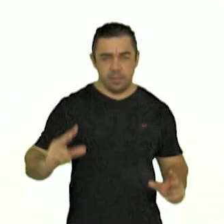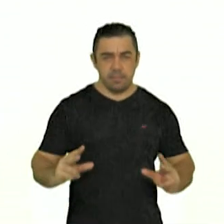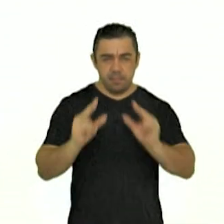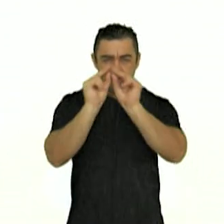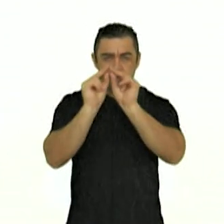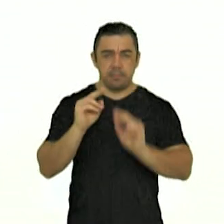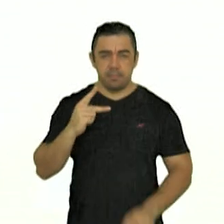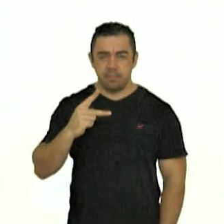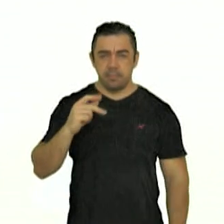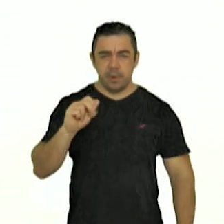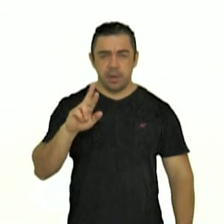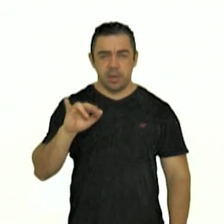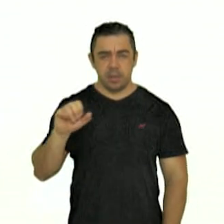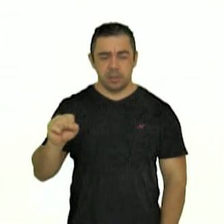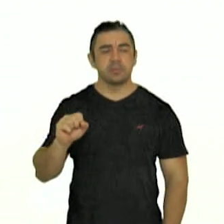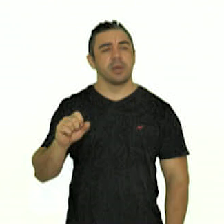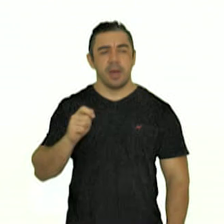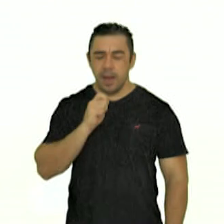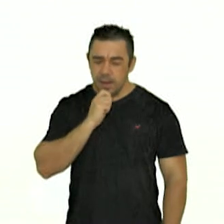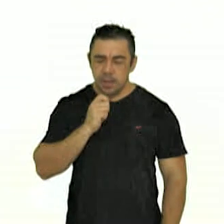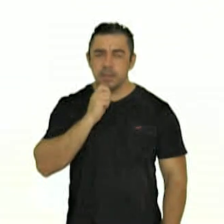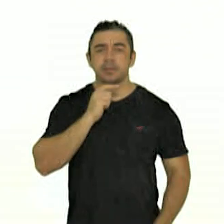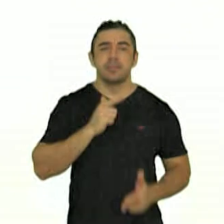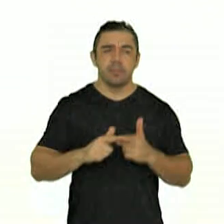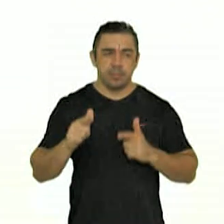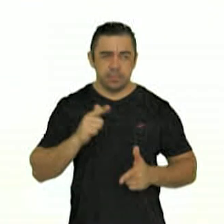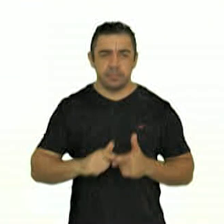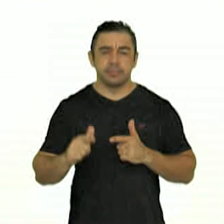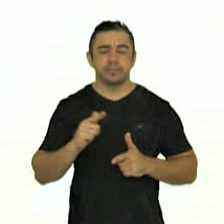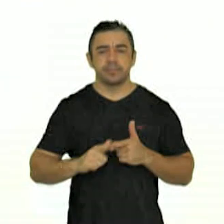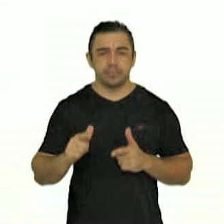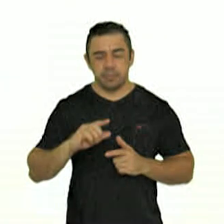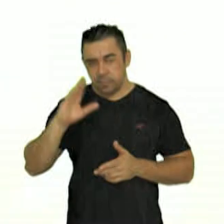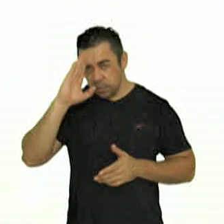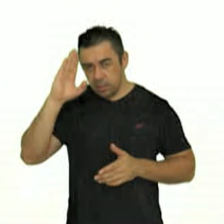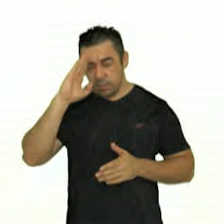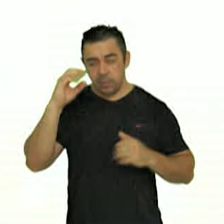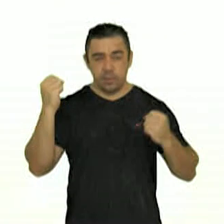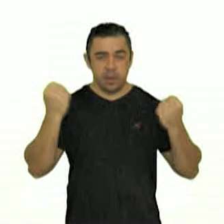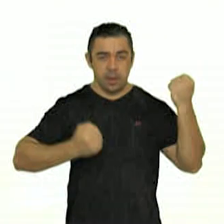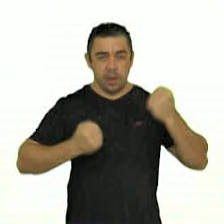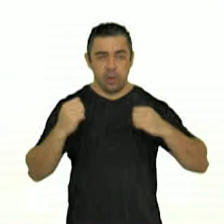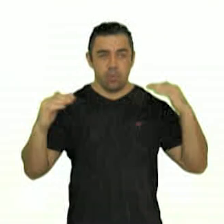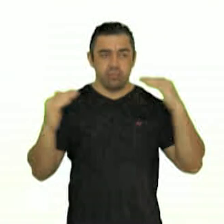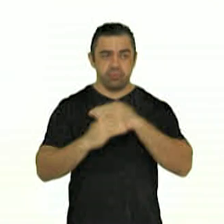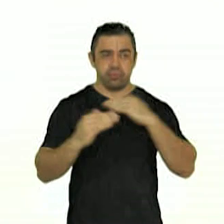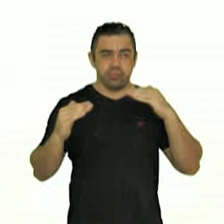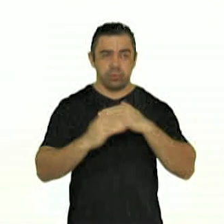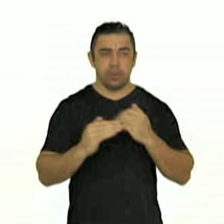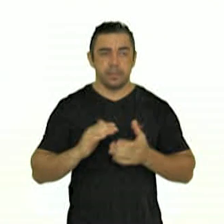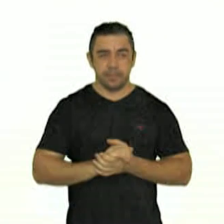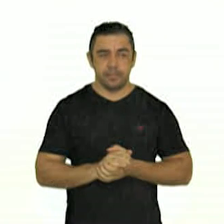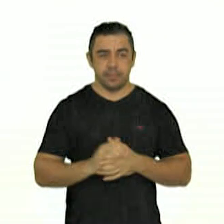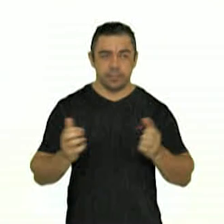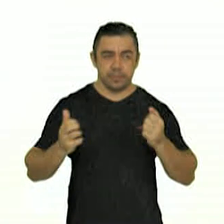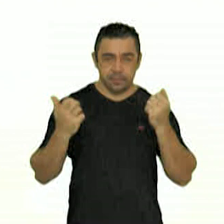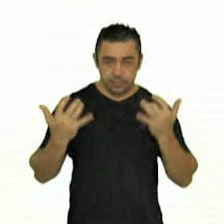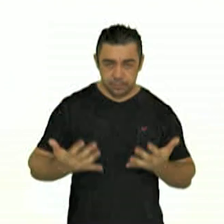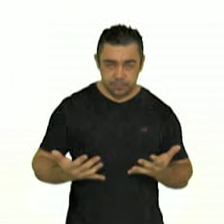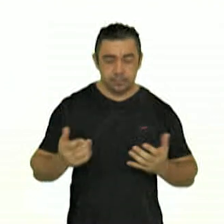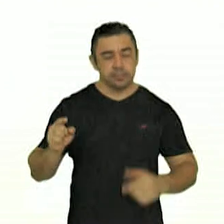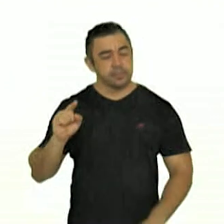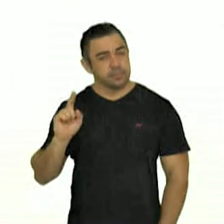ainda, lógico, enfrentam o problema do tráfego, principalmente dos automóveis. Então aqui já falei, existe